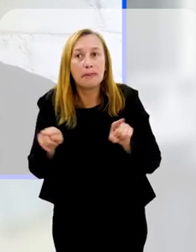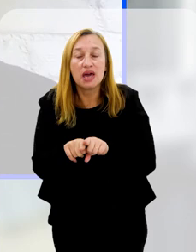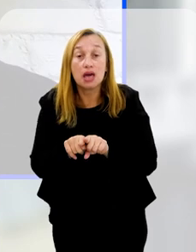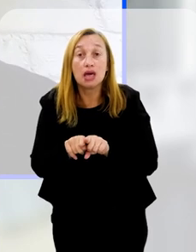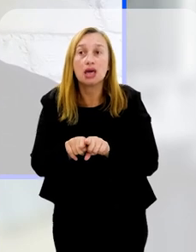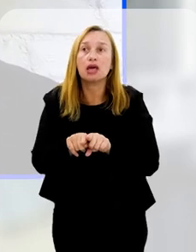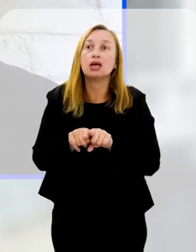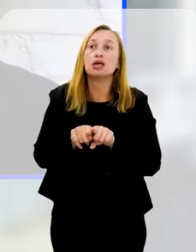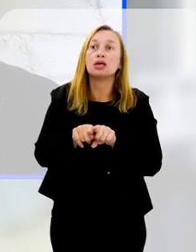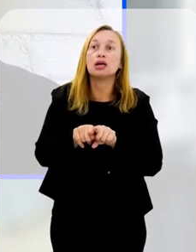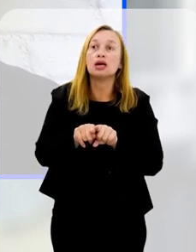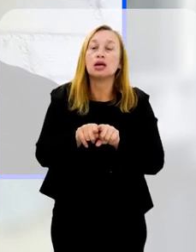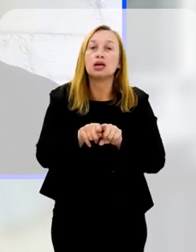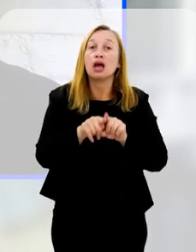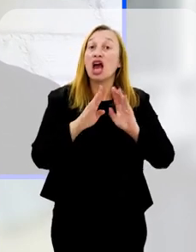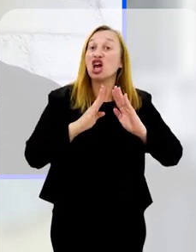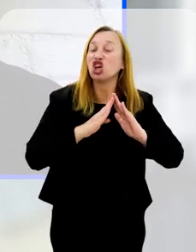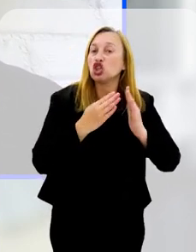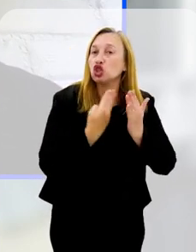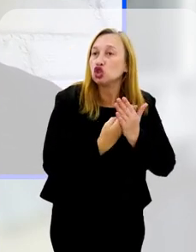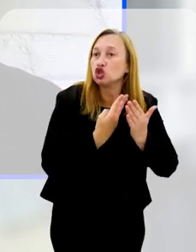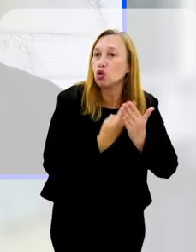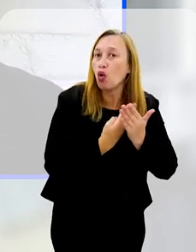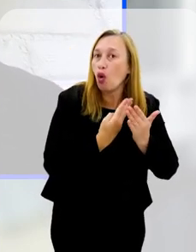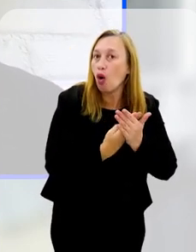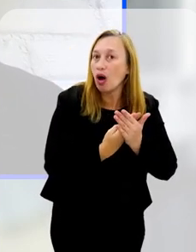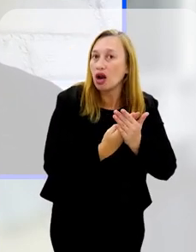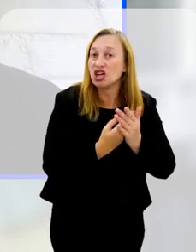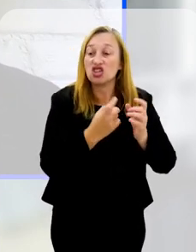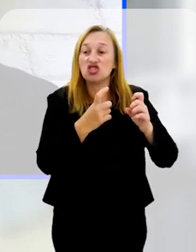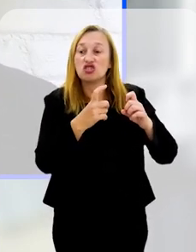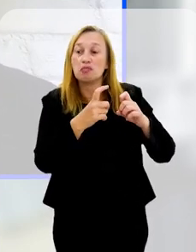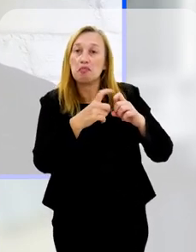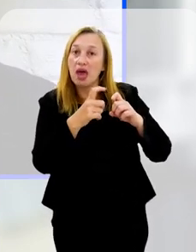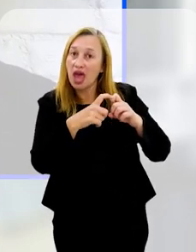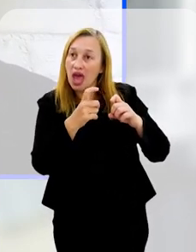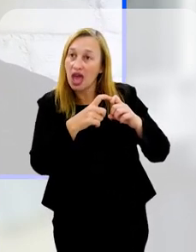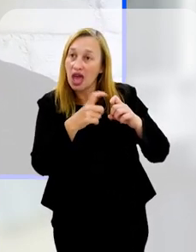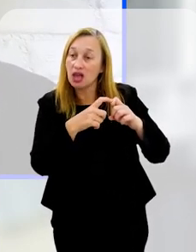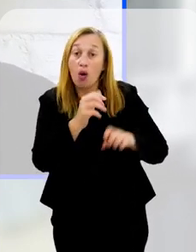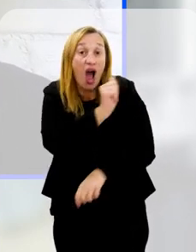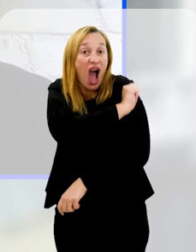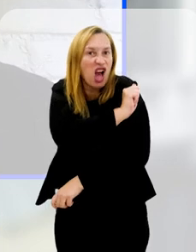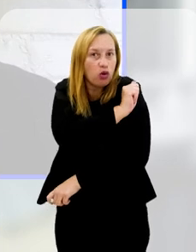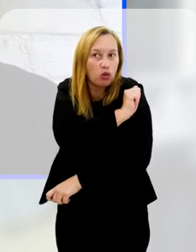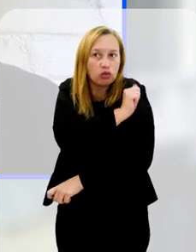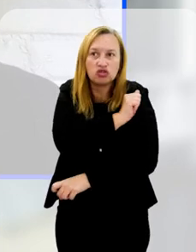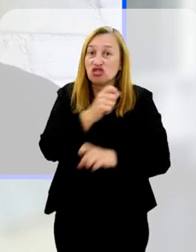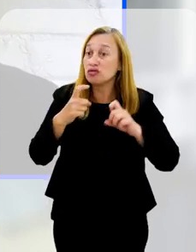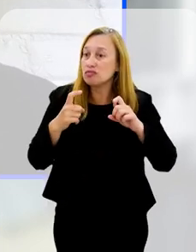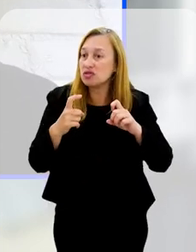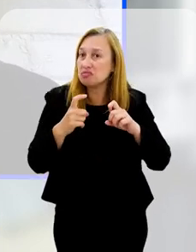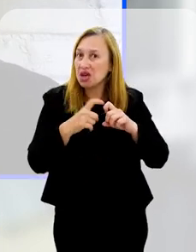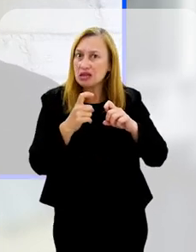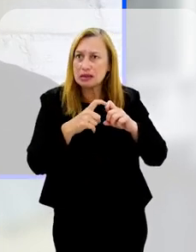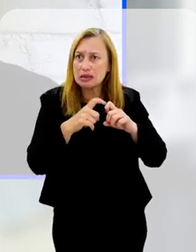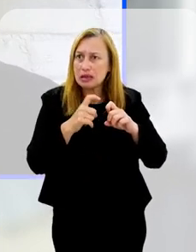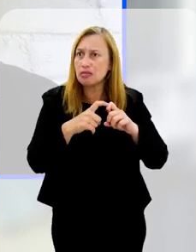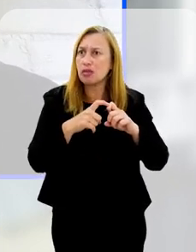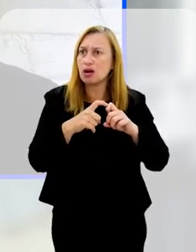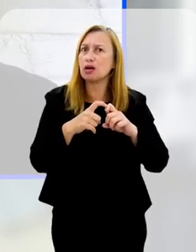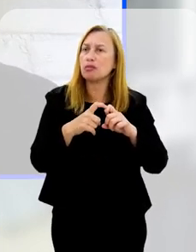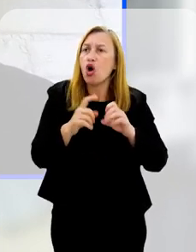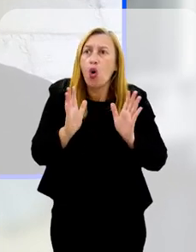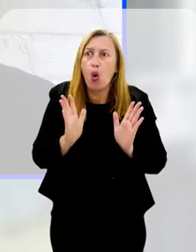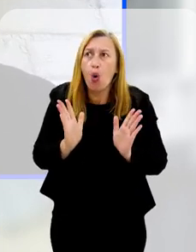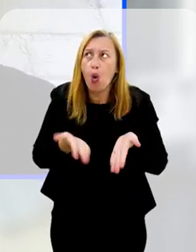mas também para as escolas médicas, para os estudantes de medicina. Eu acho que os estudantes de medicina, então, são